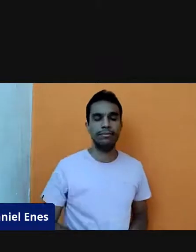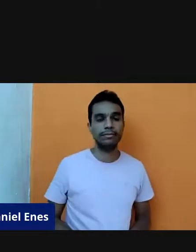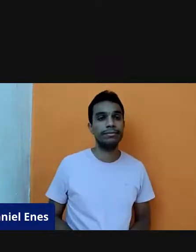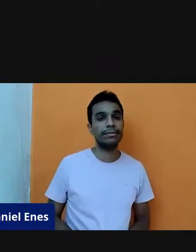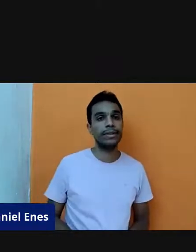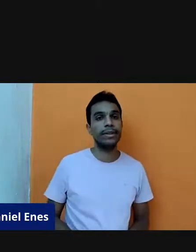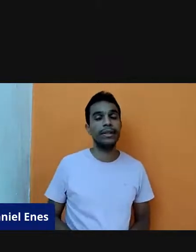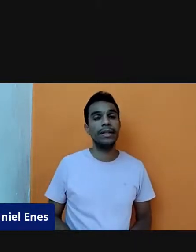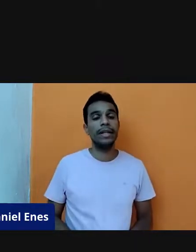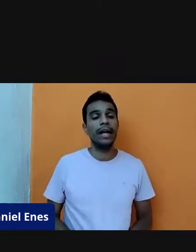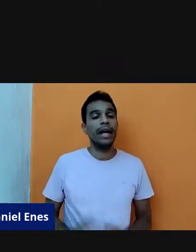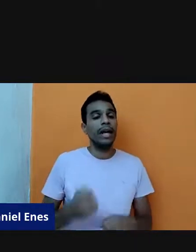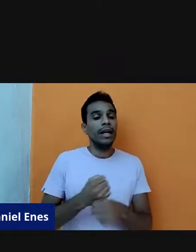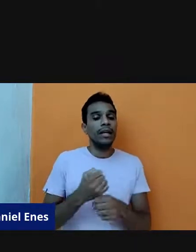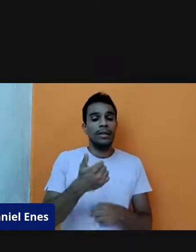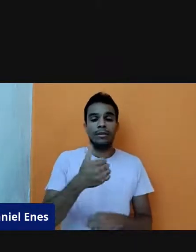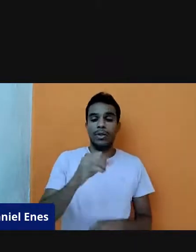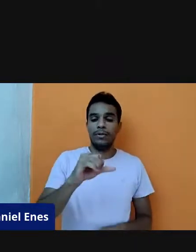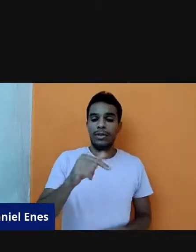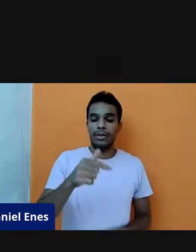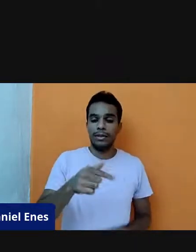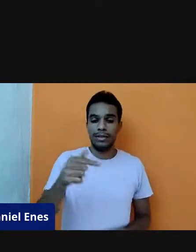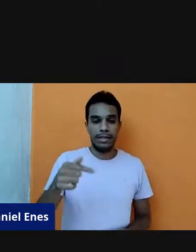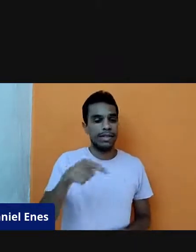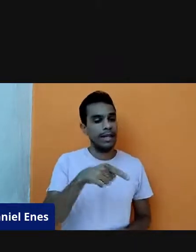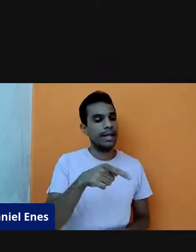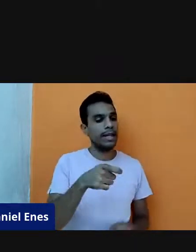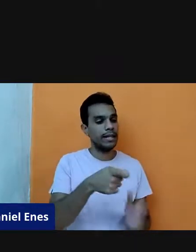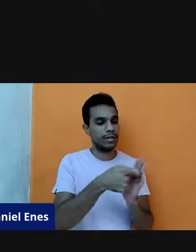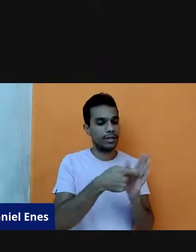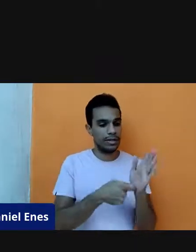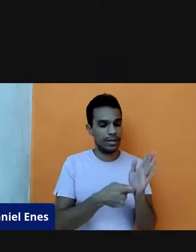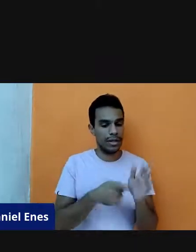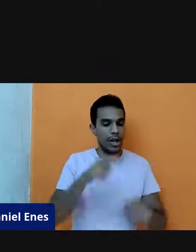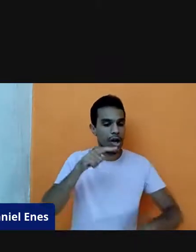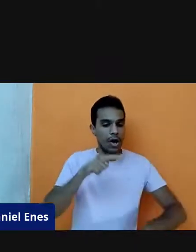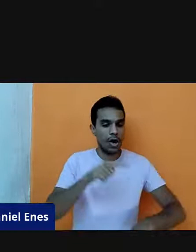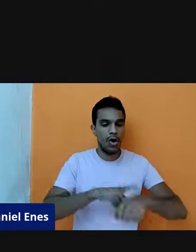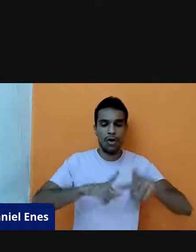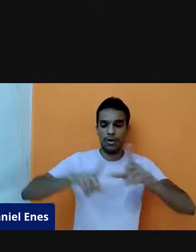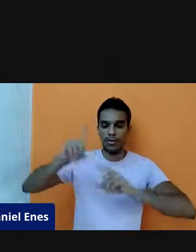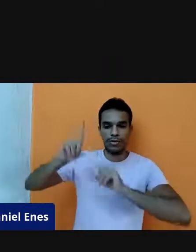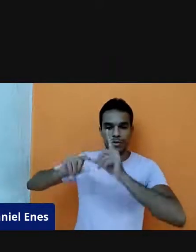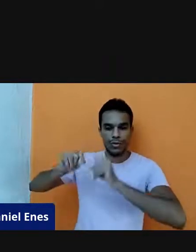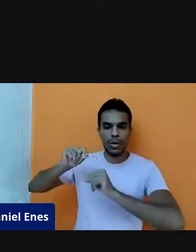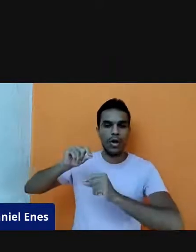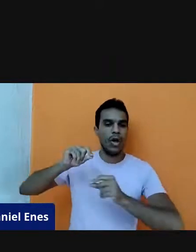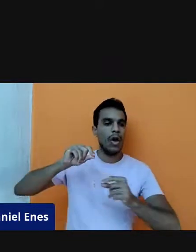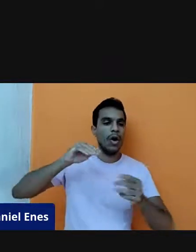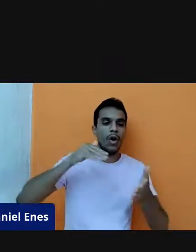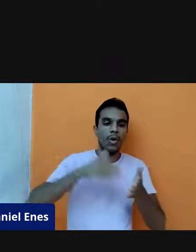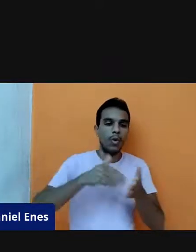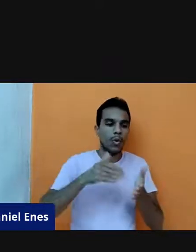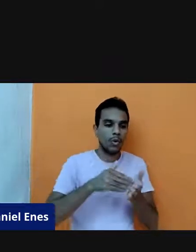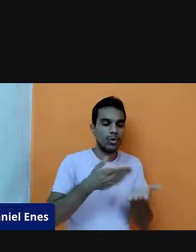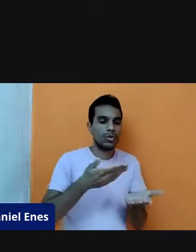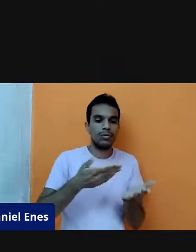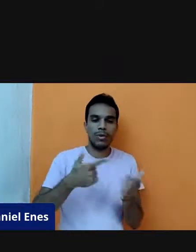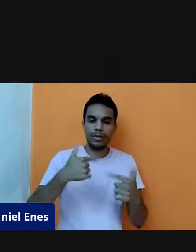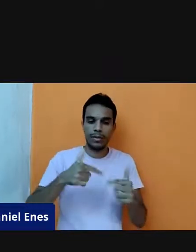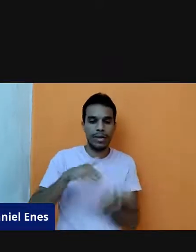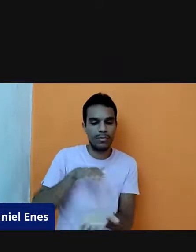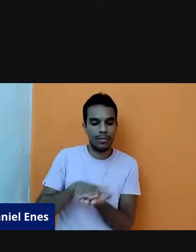Finalmente, em 1977, ela escreveu A Hora da Estrela, né, a sua última obra publicada em vida,